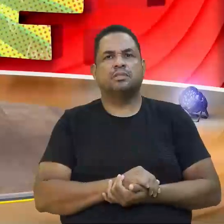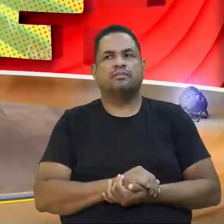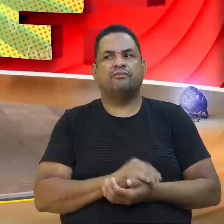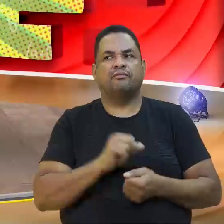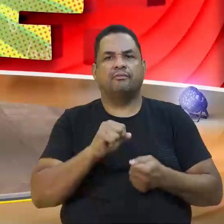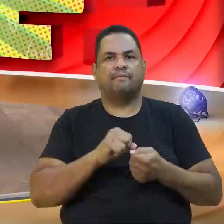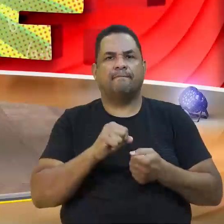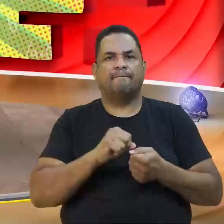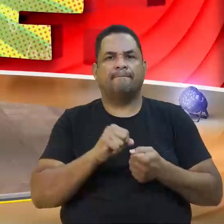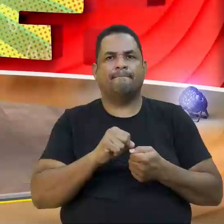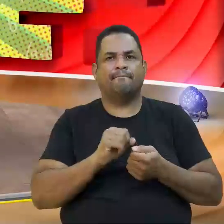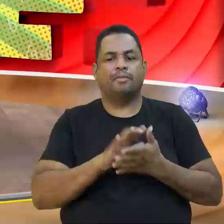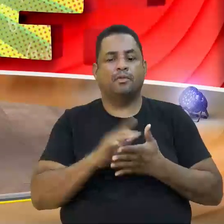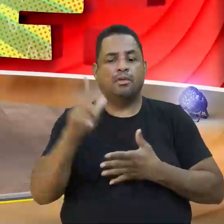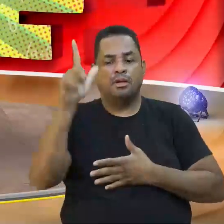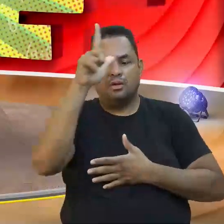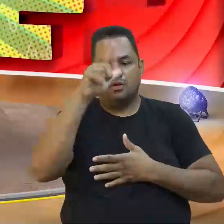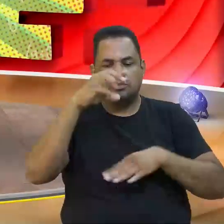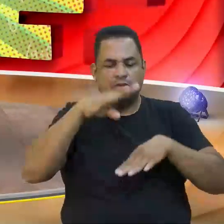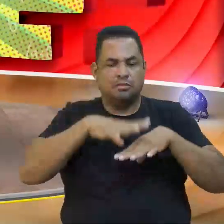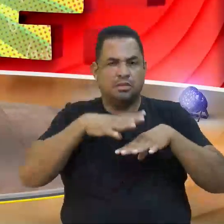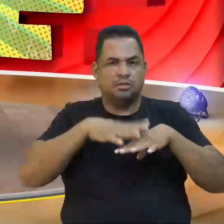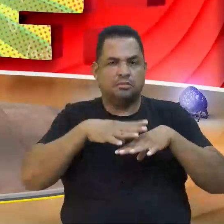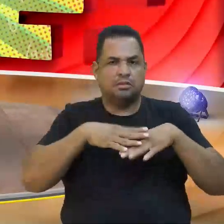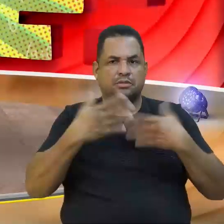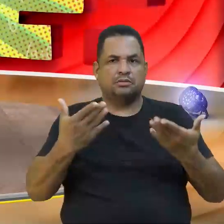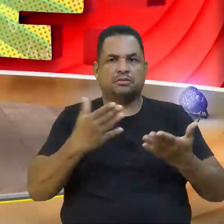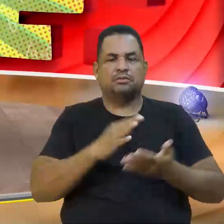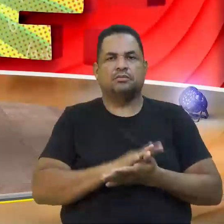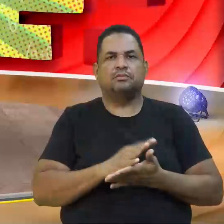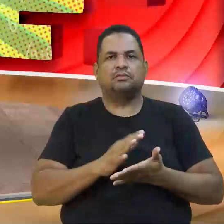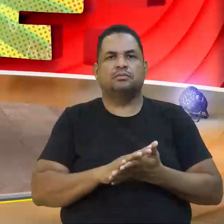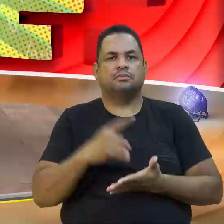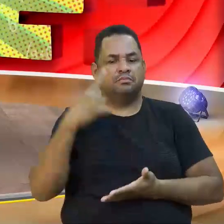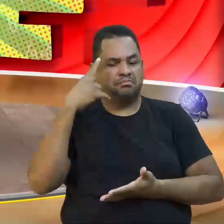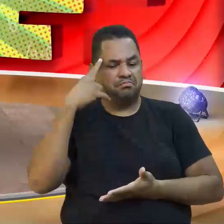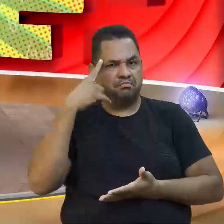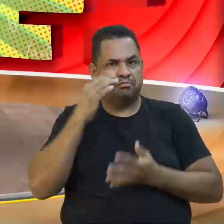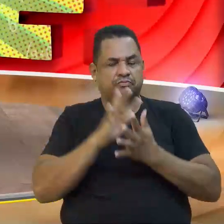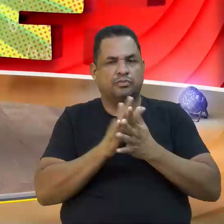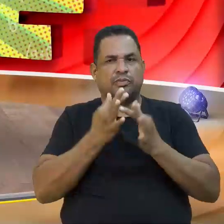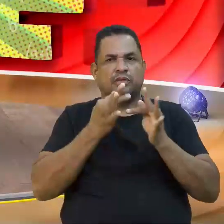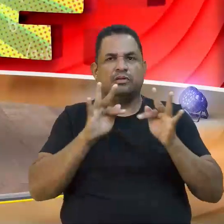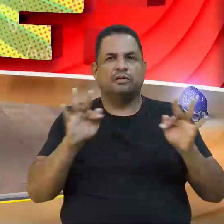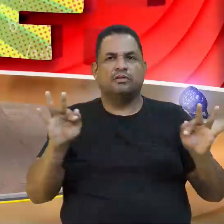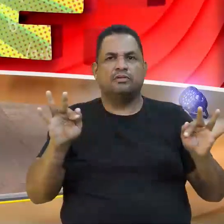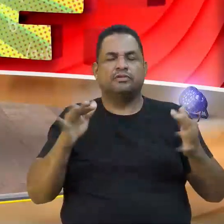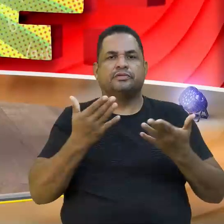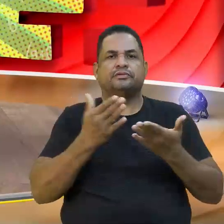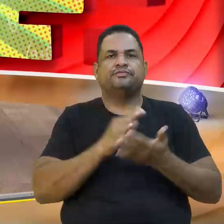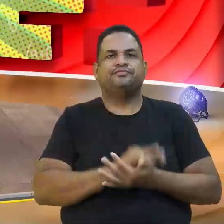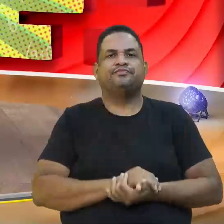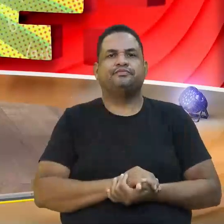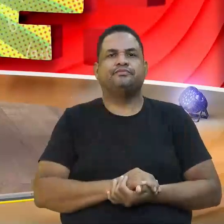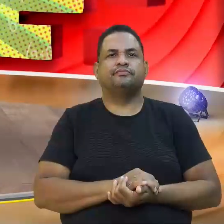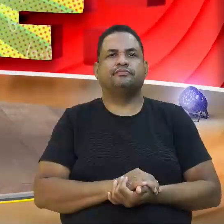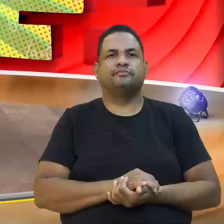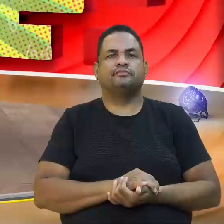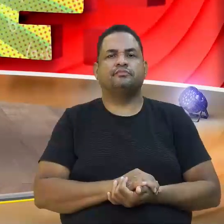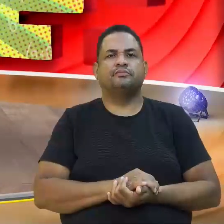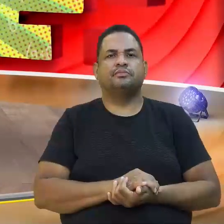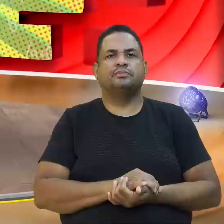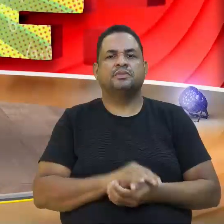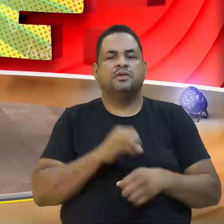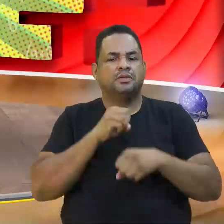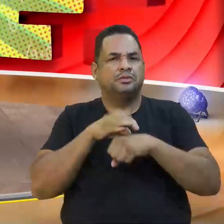uma lógica matemática, já né? foi, um raciocínio lógico. É uma função. É uma função? Primeiro tá indo valor... de quanto em quanto? Isso. Então deu a dica,